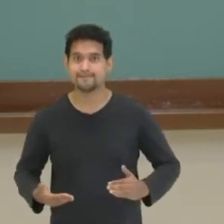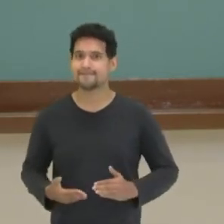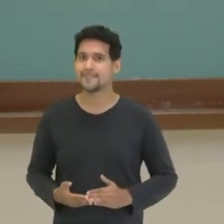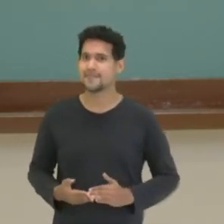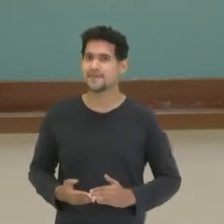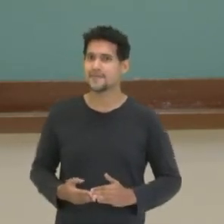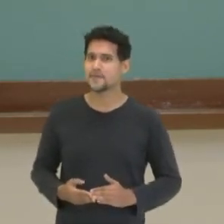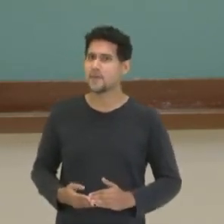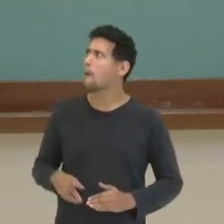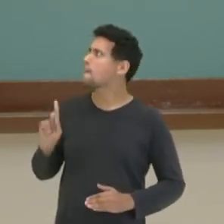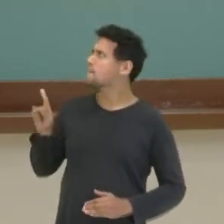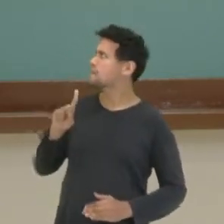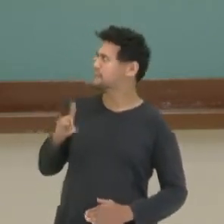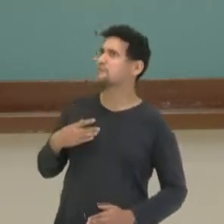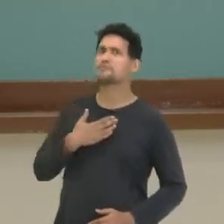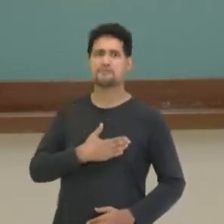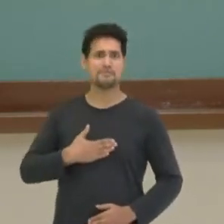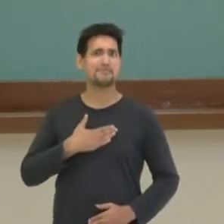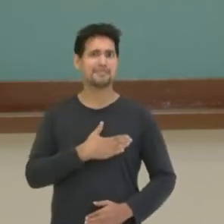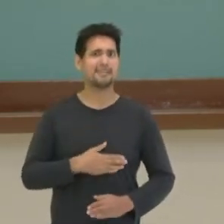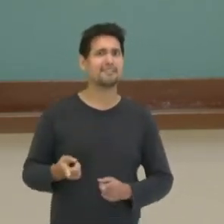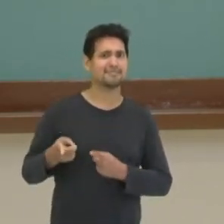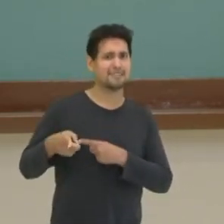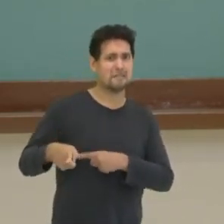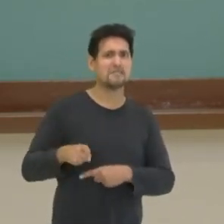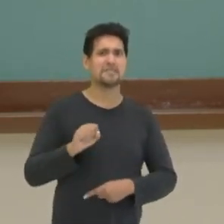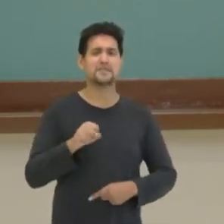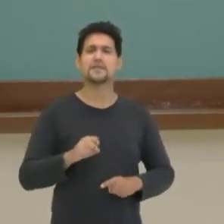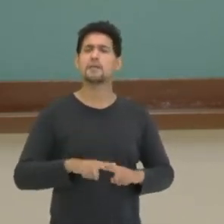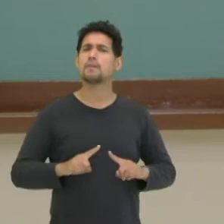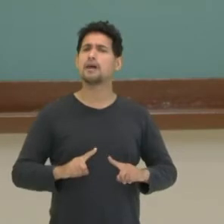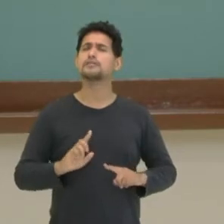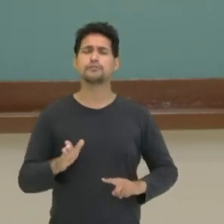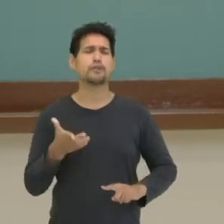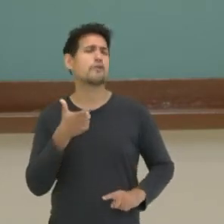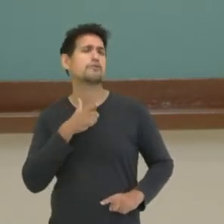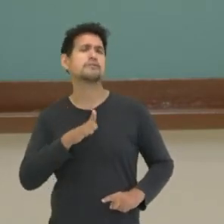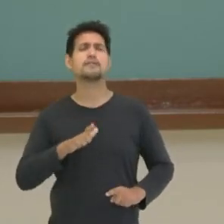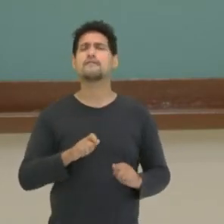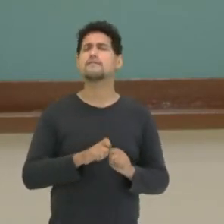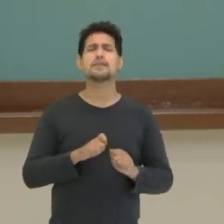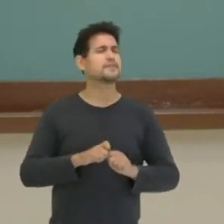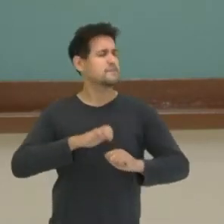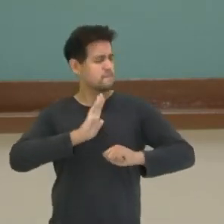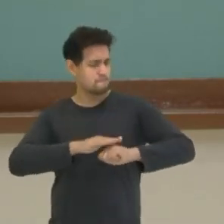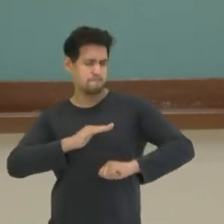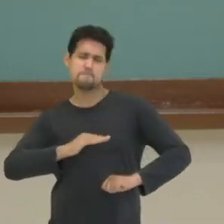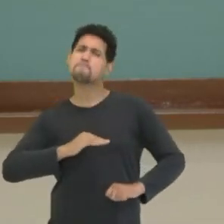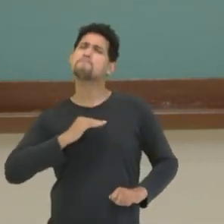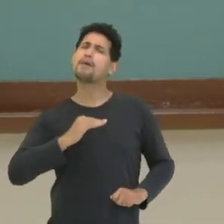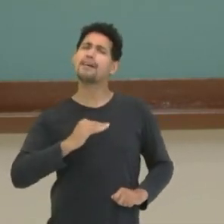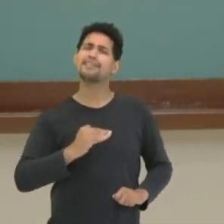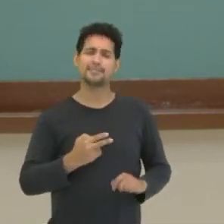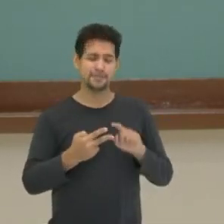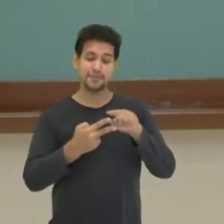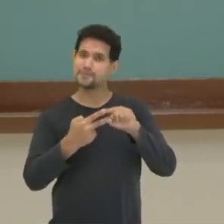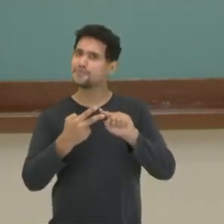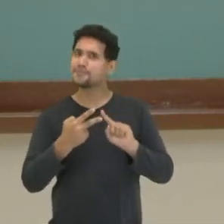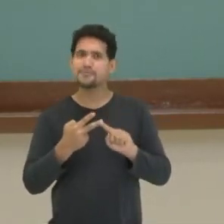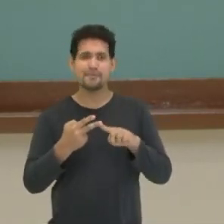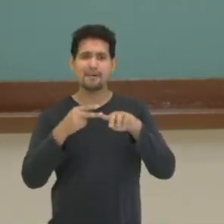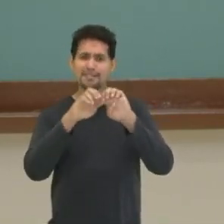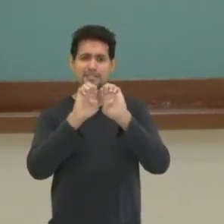Professor, gostei desse desafio, professor. Na verdade, eu consegui fazer mais do que 2 estruturas,